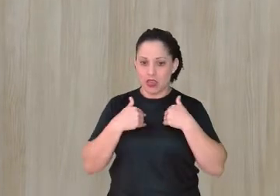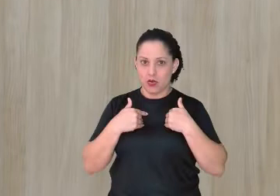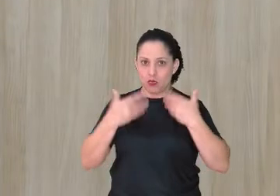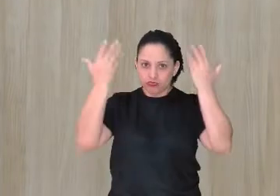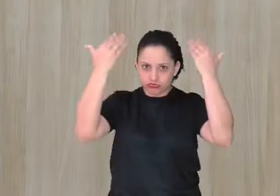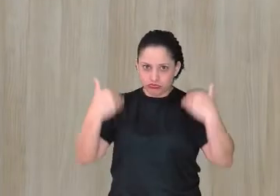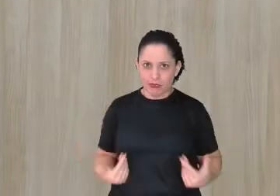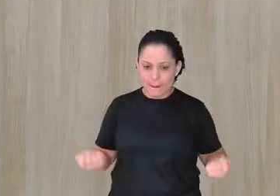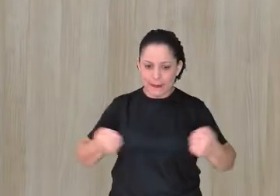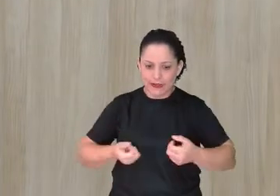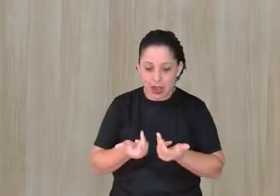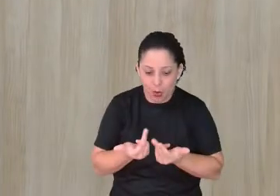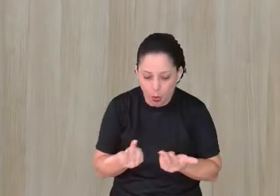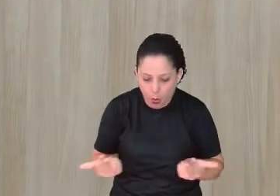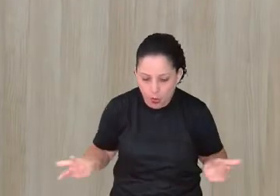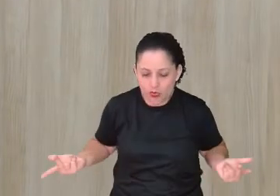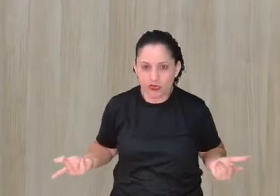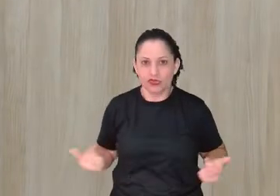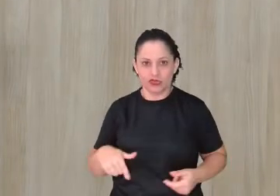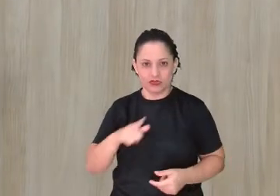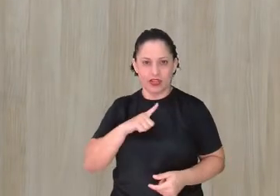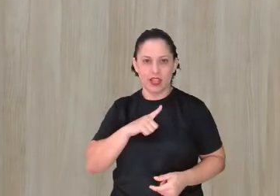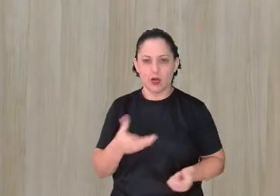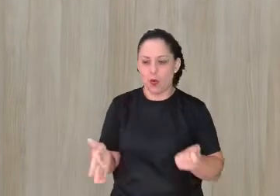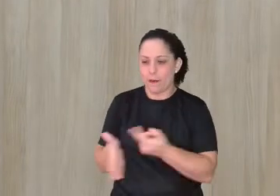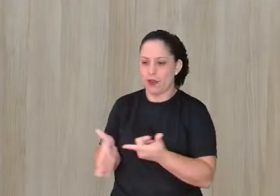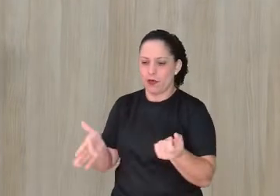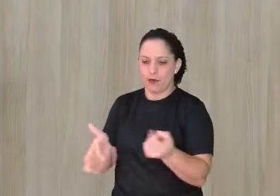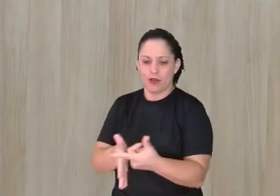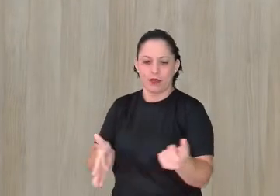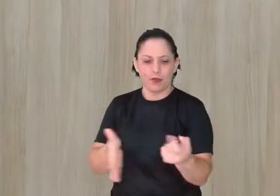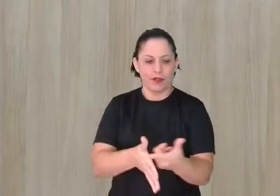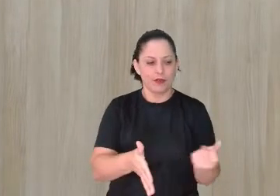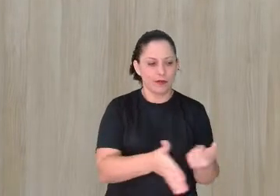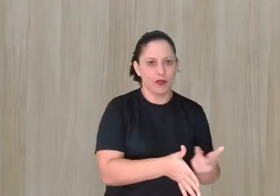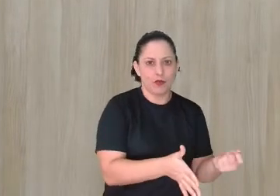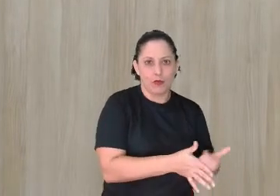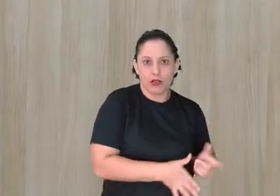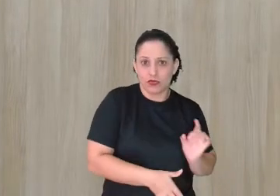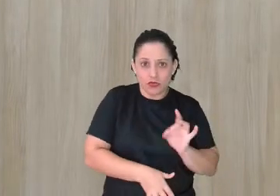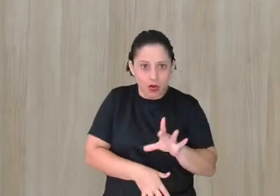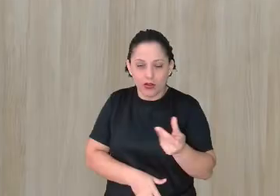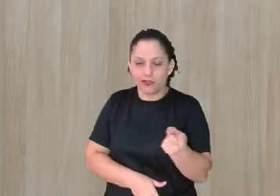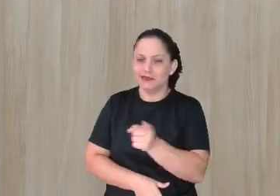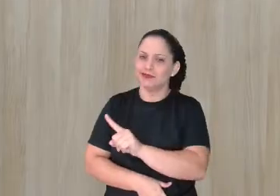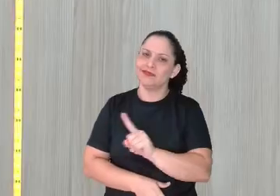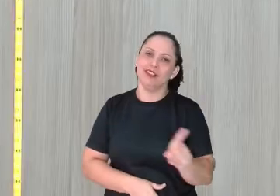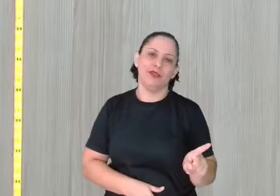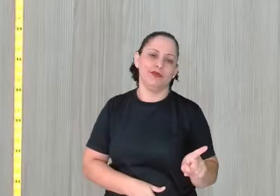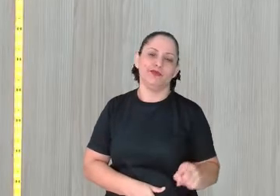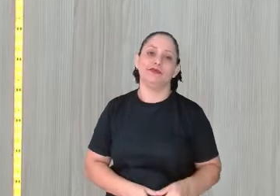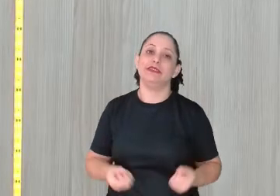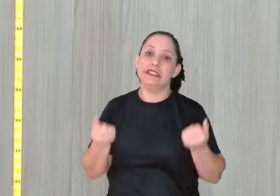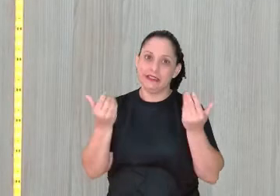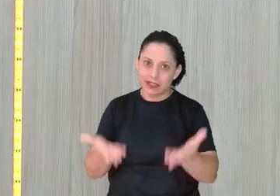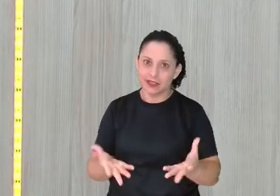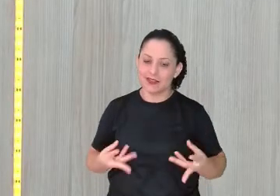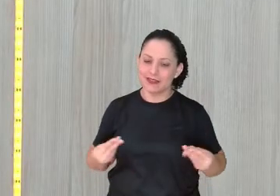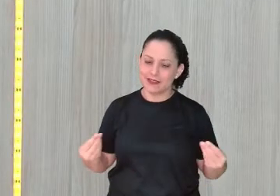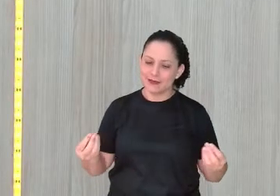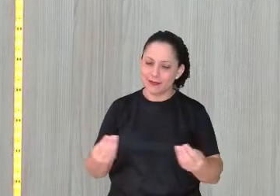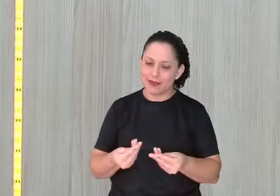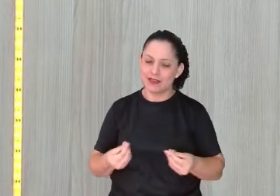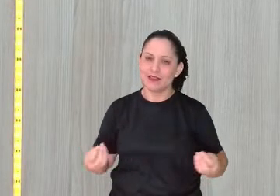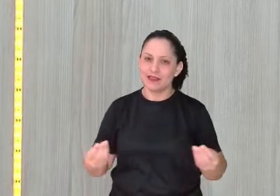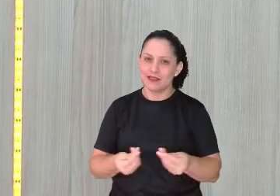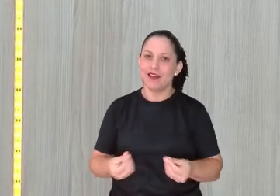preciso ter tanta coisa, eu não preciso consumir determinados produtos e tudo mais, né, professora? Isso, e é nessa sensibilização, né, que a